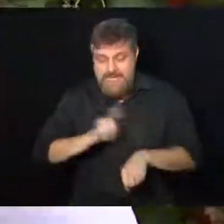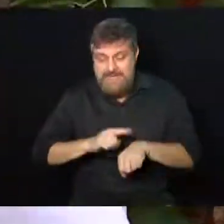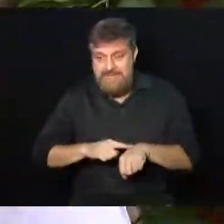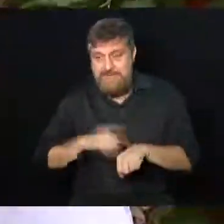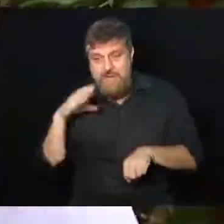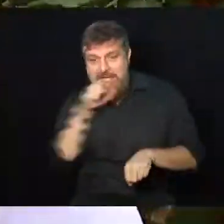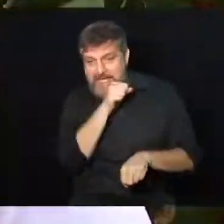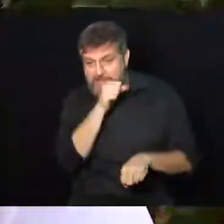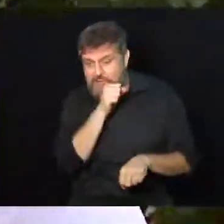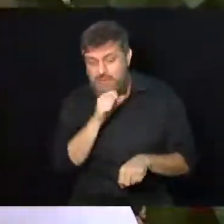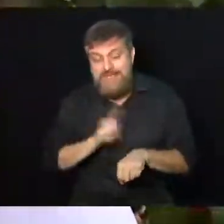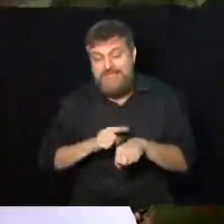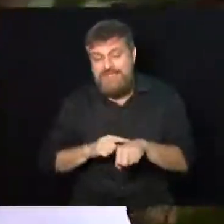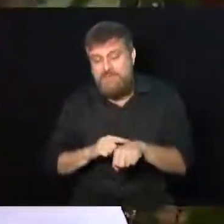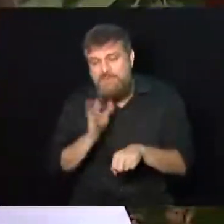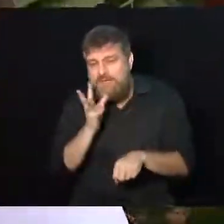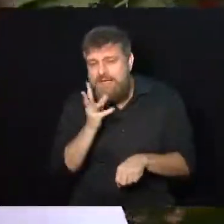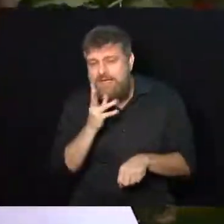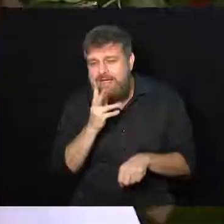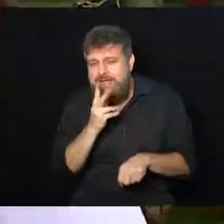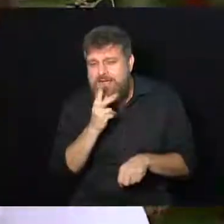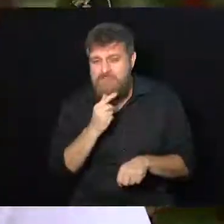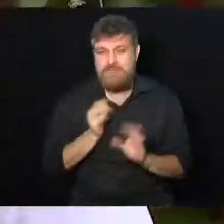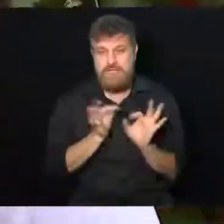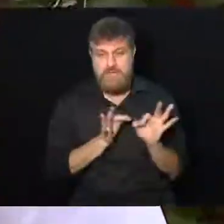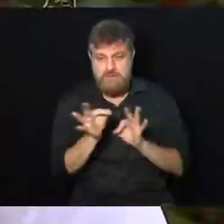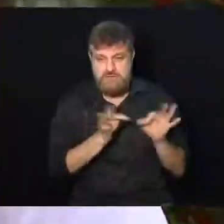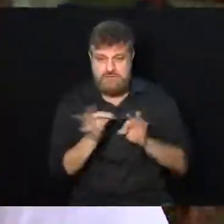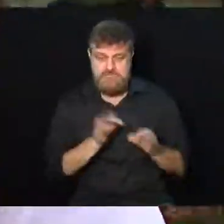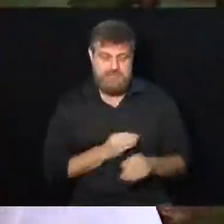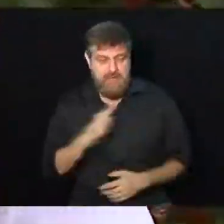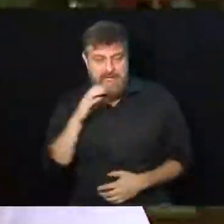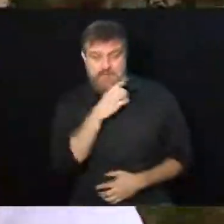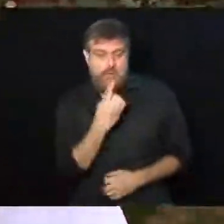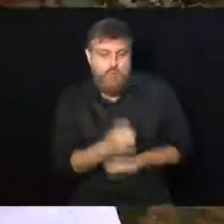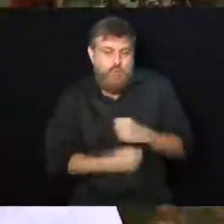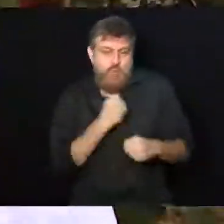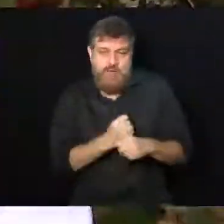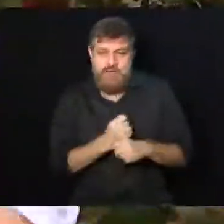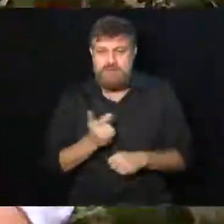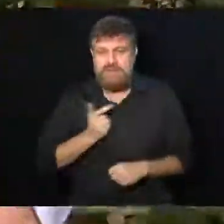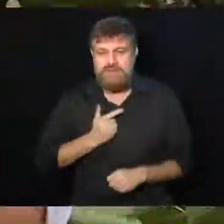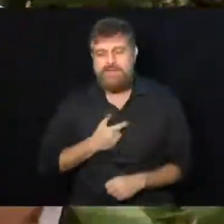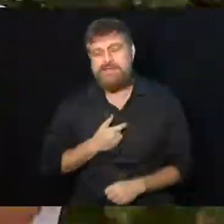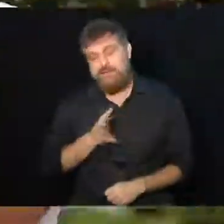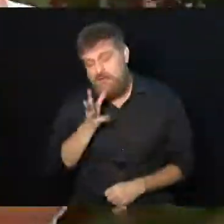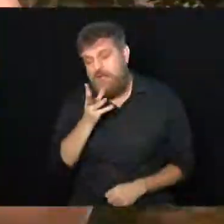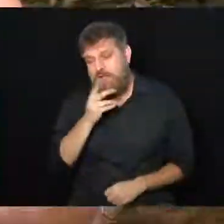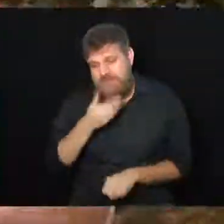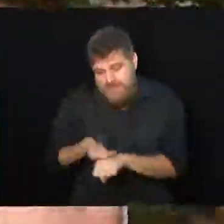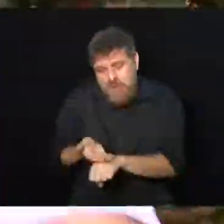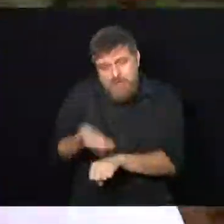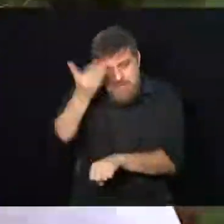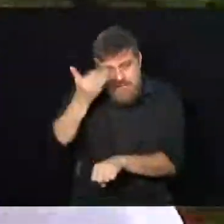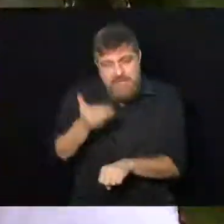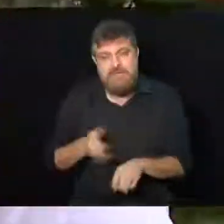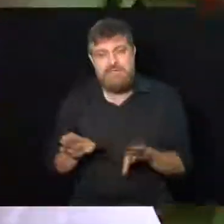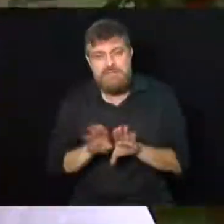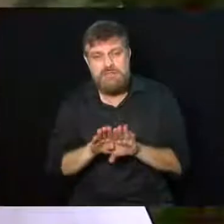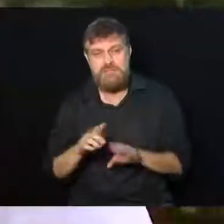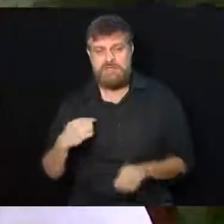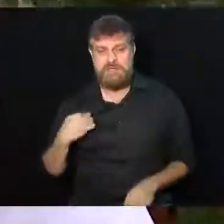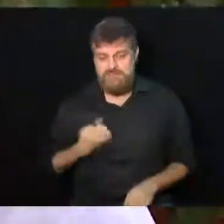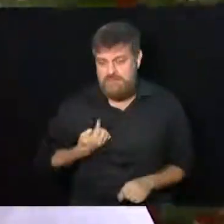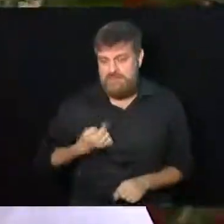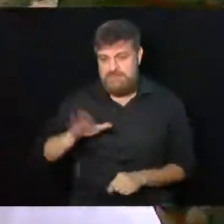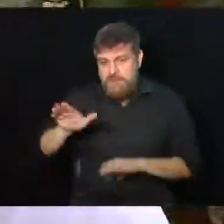longo prazo. Então, tem projetos que podem ser executados aí dentro de um ano, outros levam mais tempo. E aí, a partir disso, eles